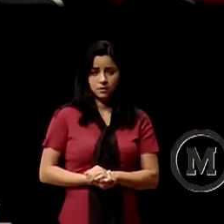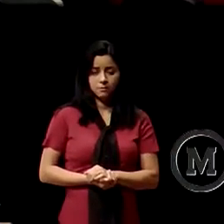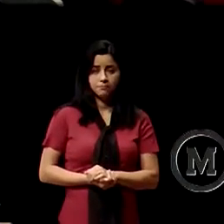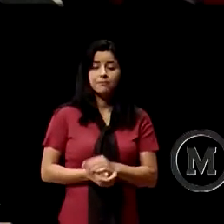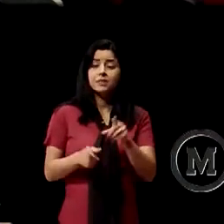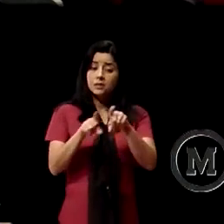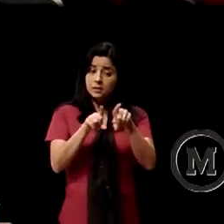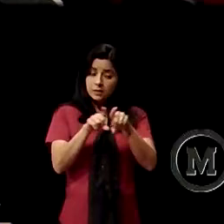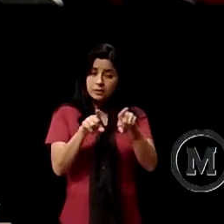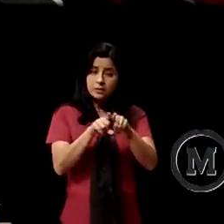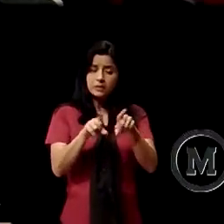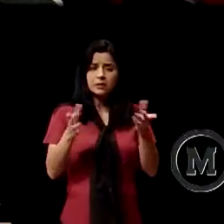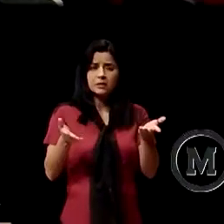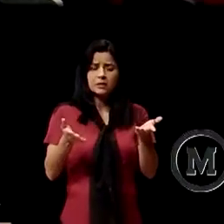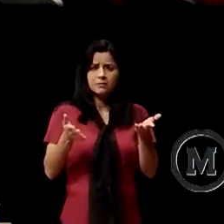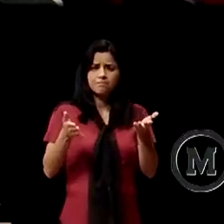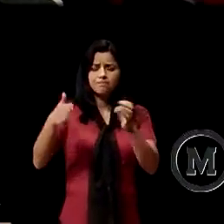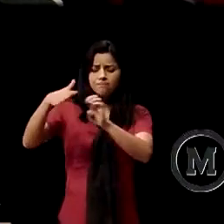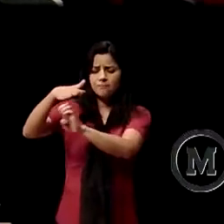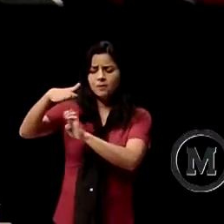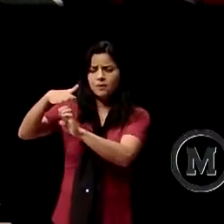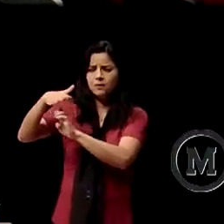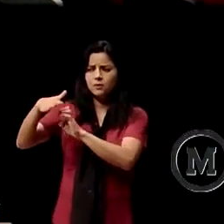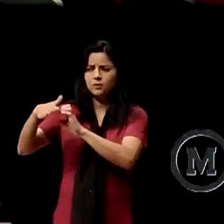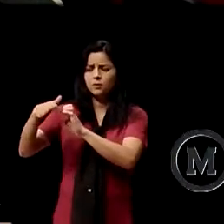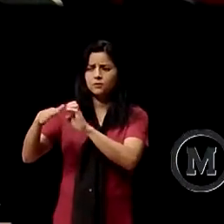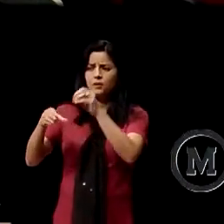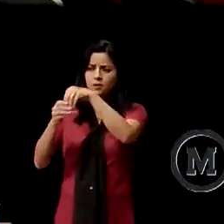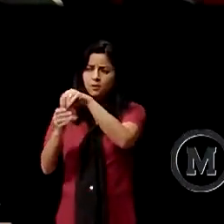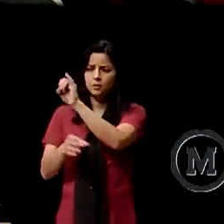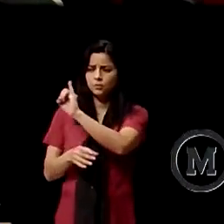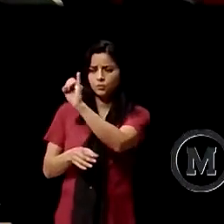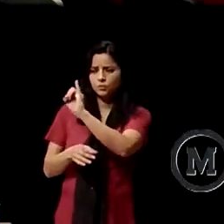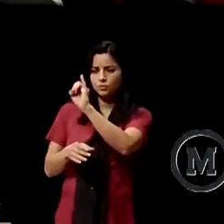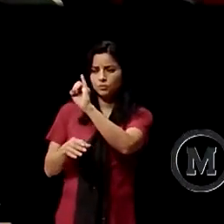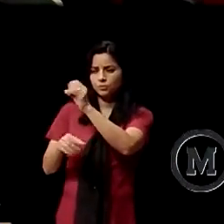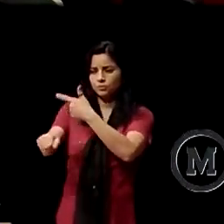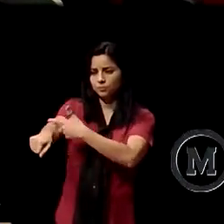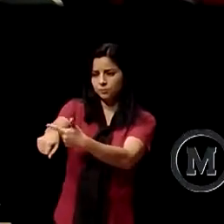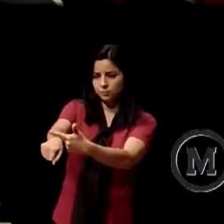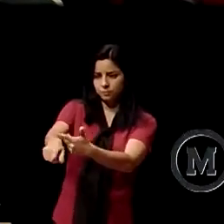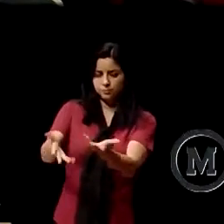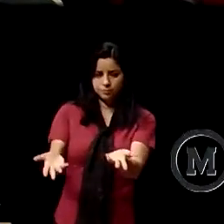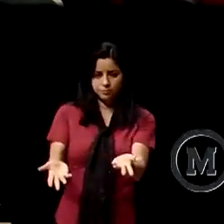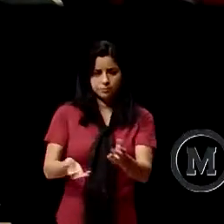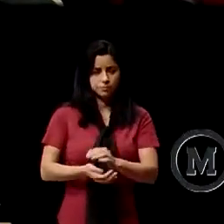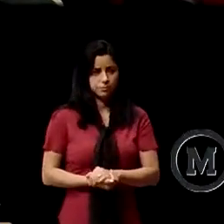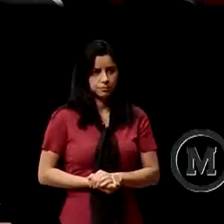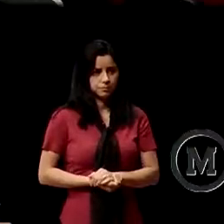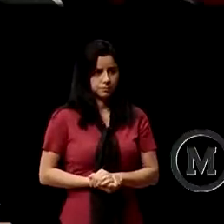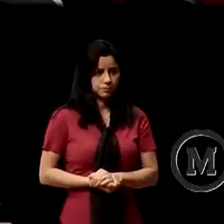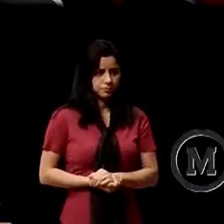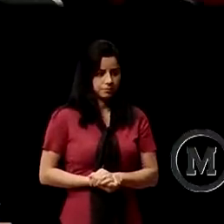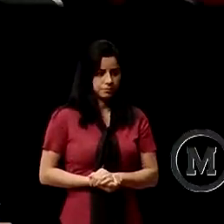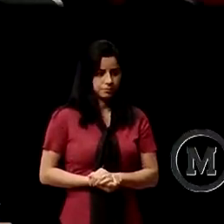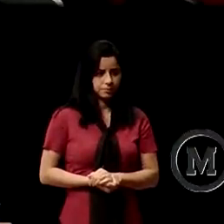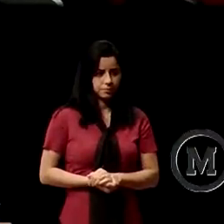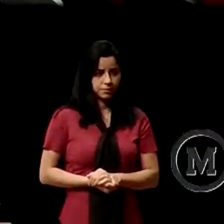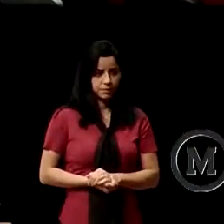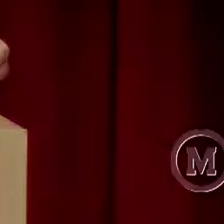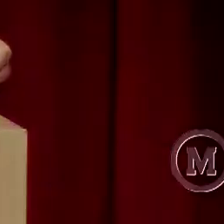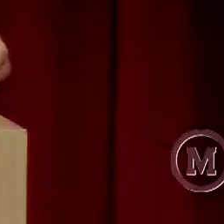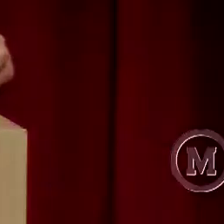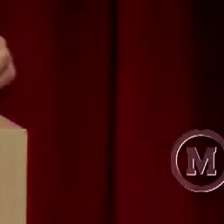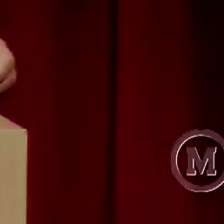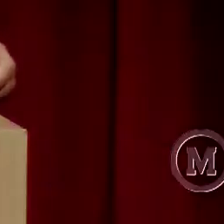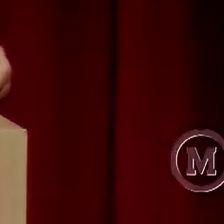uma entidade de institutos educacionais. Often it is unclear in which sense the term is